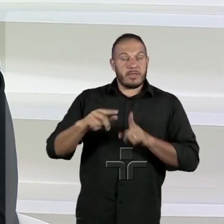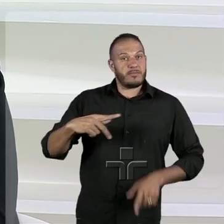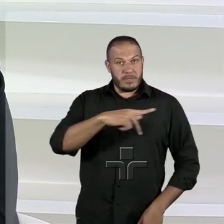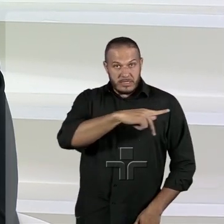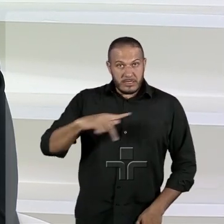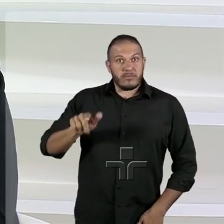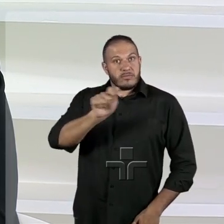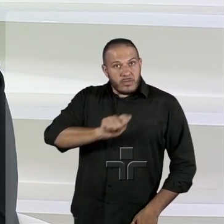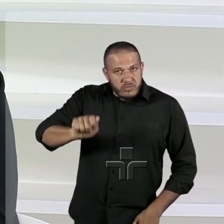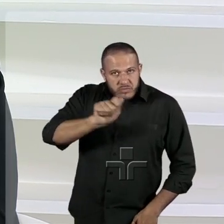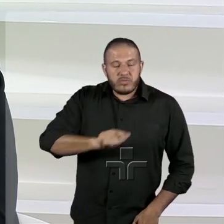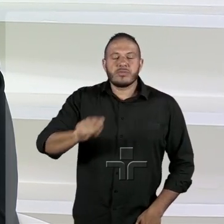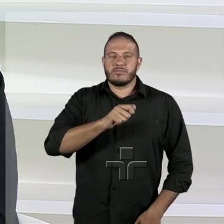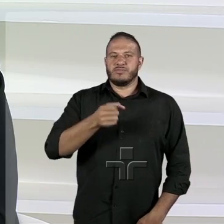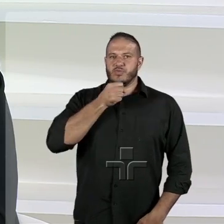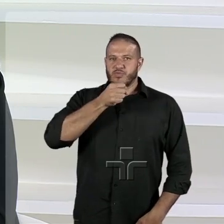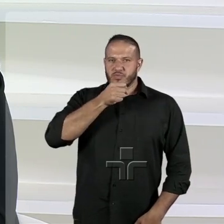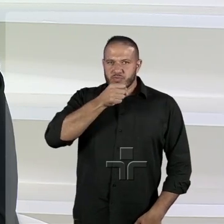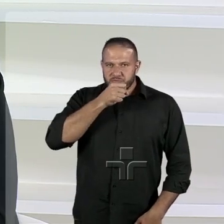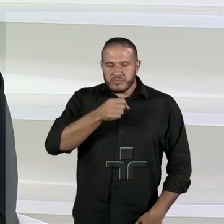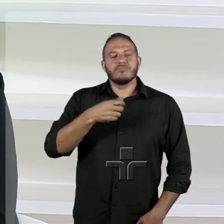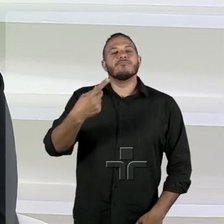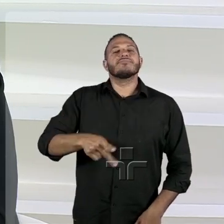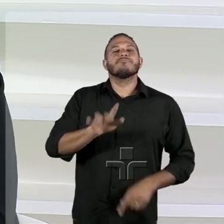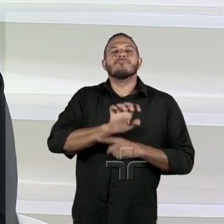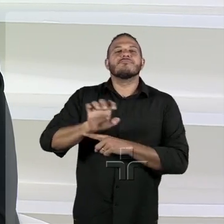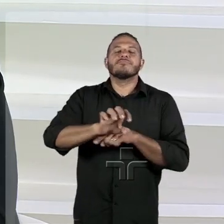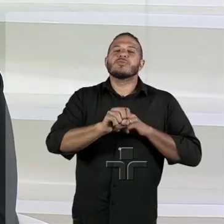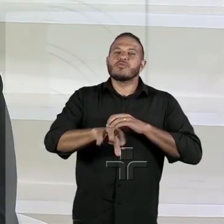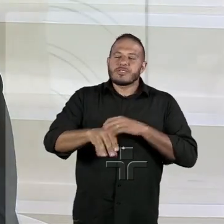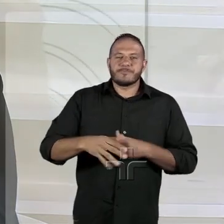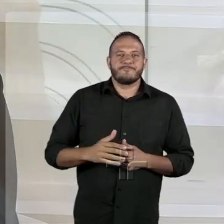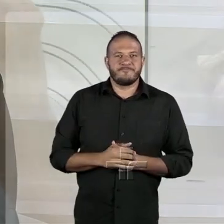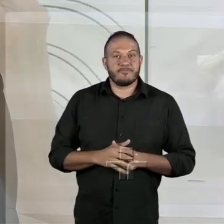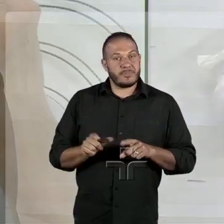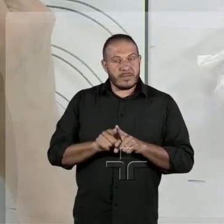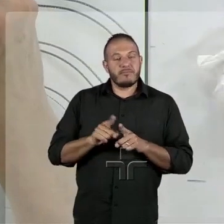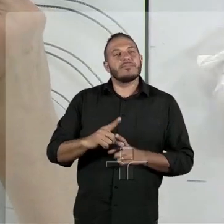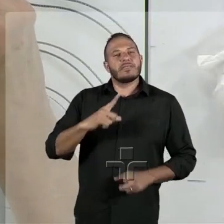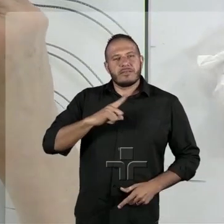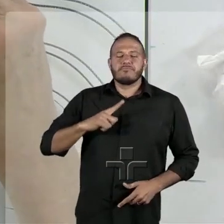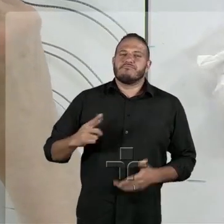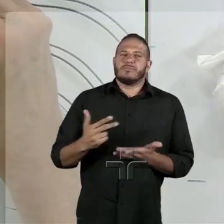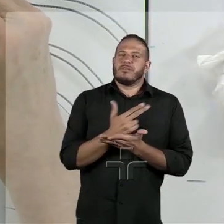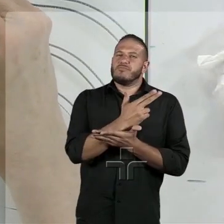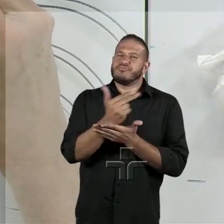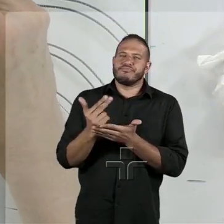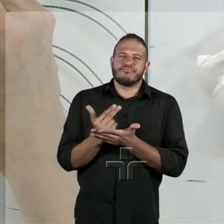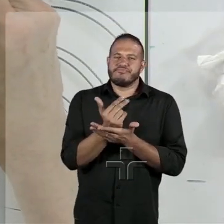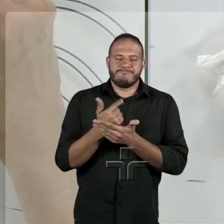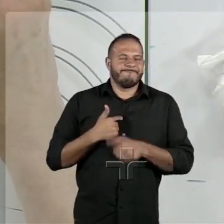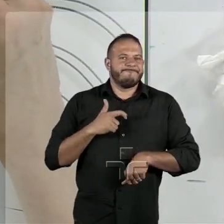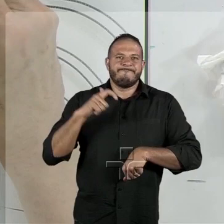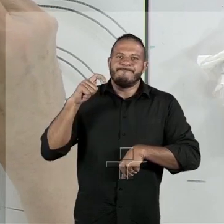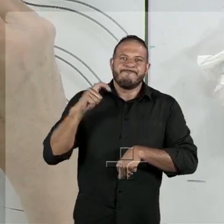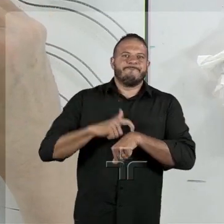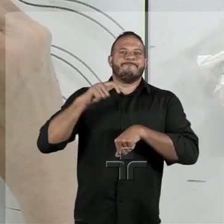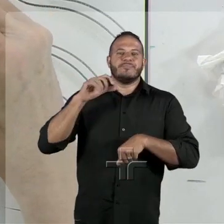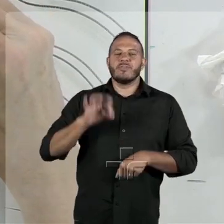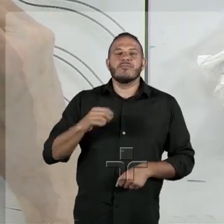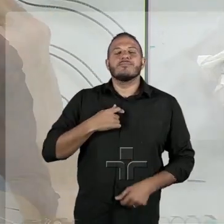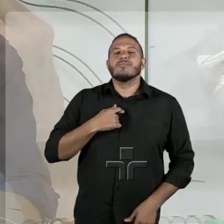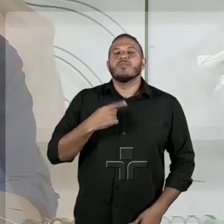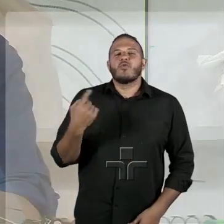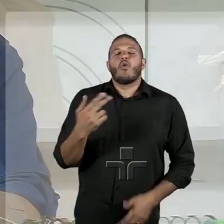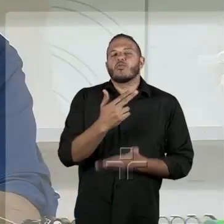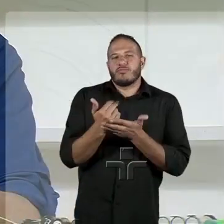da Associação de Jornalistas de Educação. Também contamos com os desenhos feitos em tempo real pelo